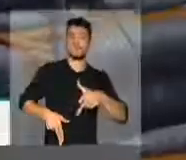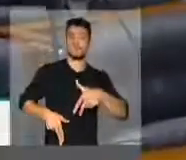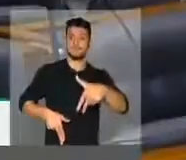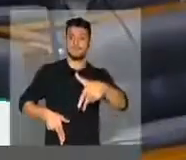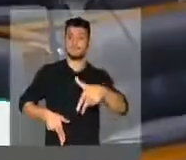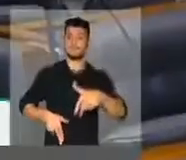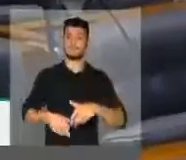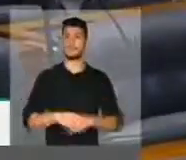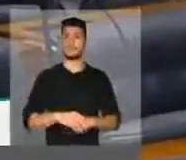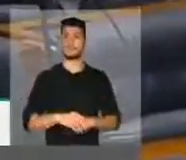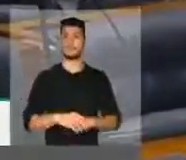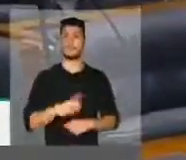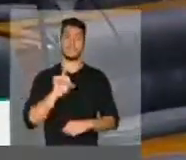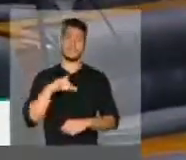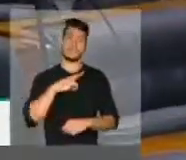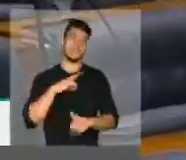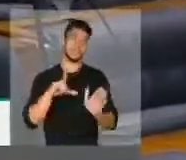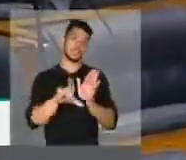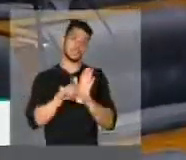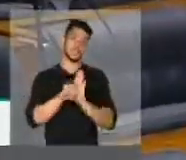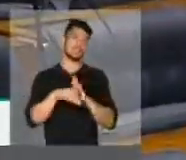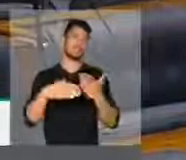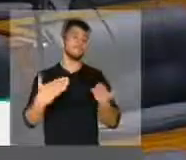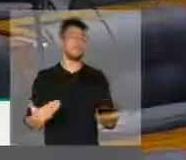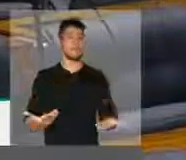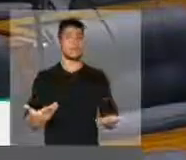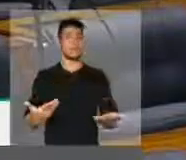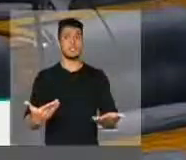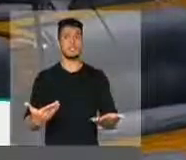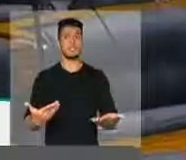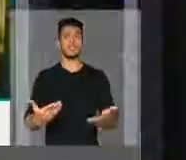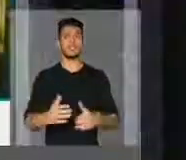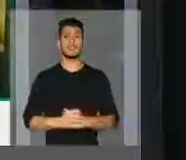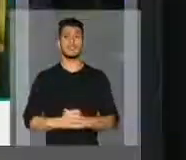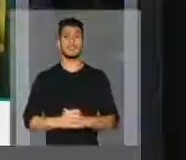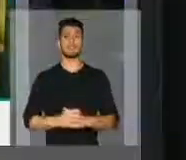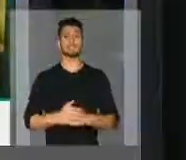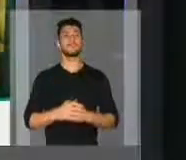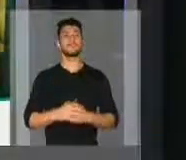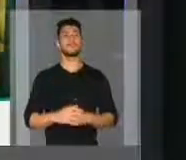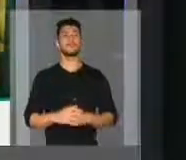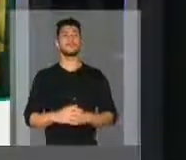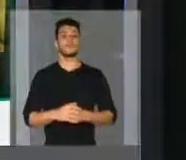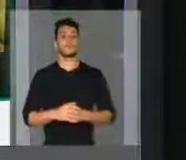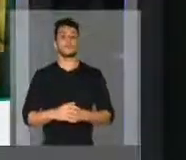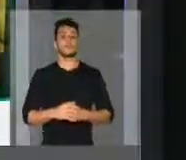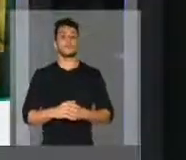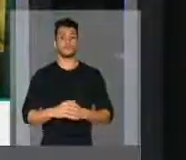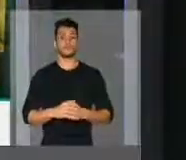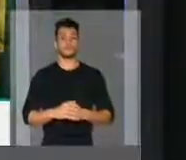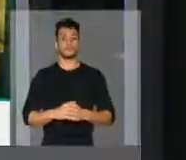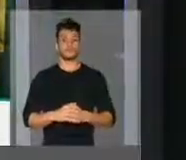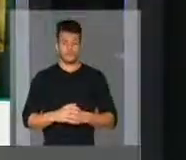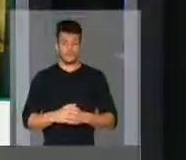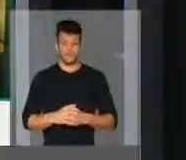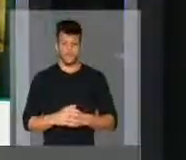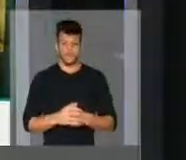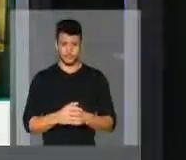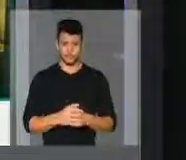armas. Isso é o que está na lei. Pois bem, nisso aí, há uma